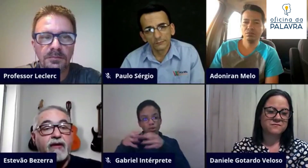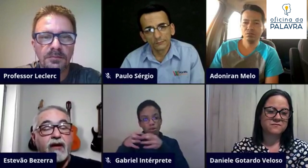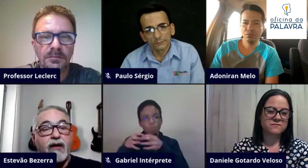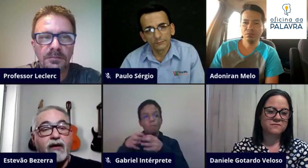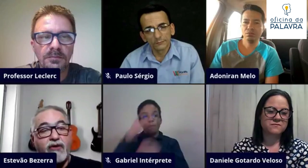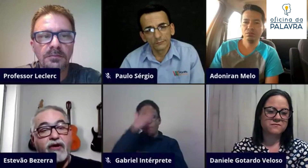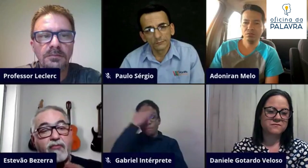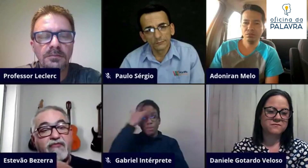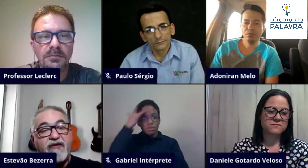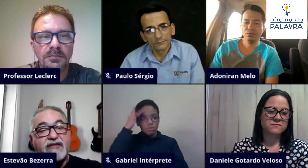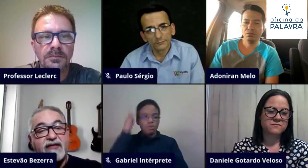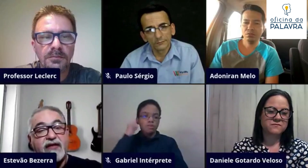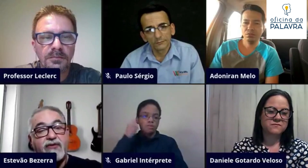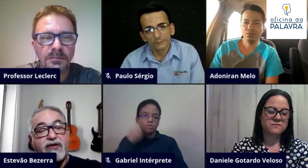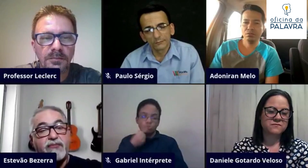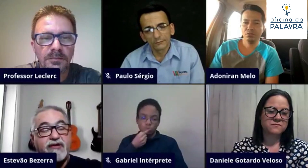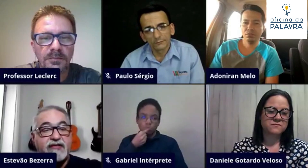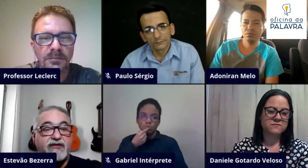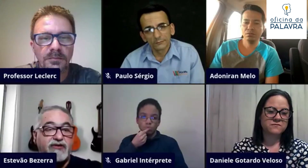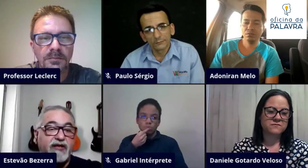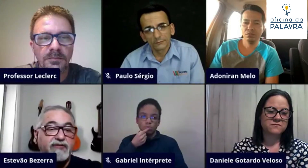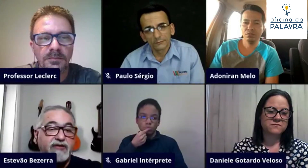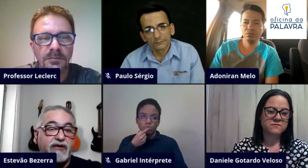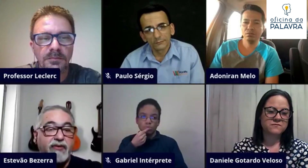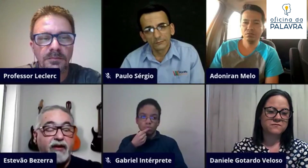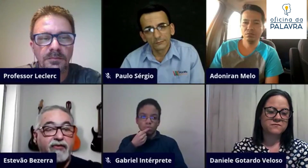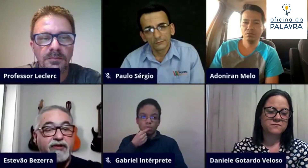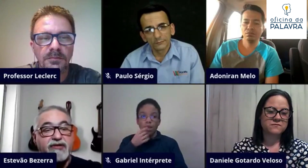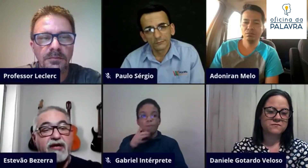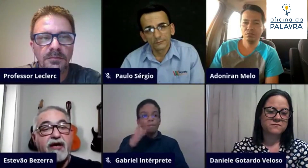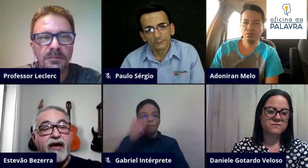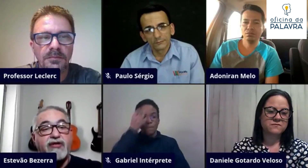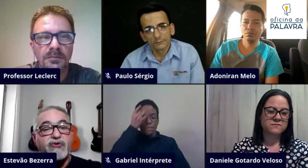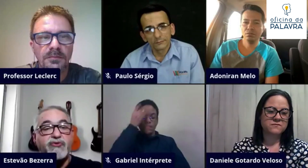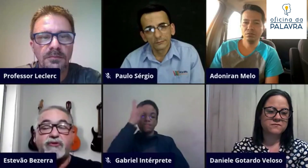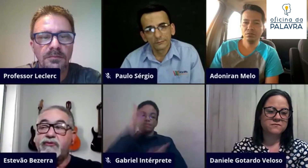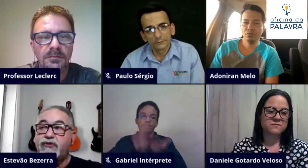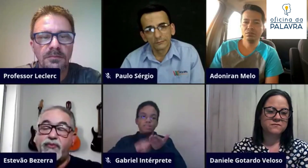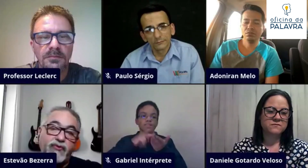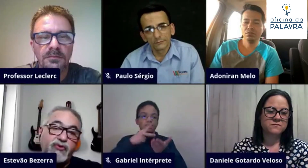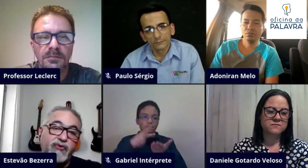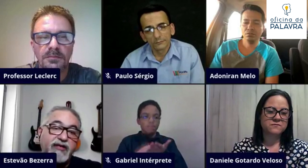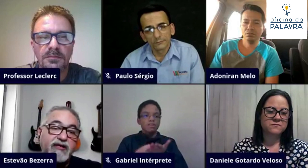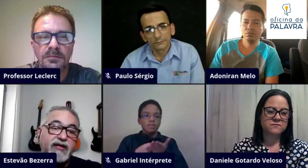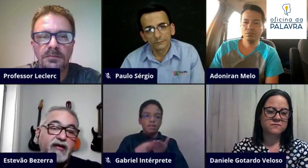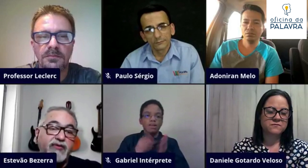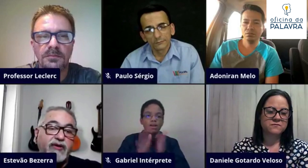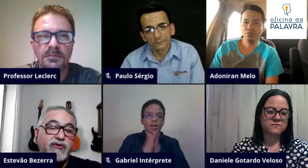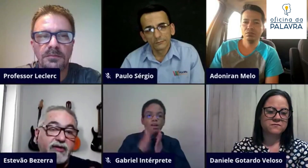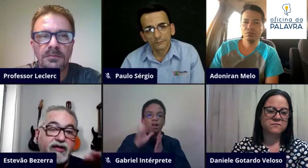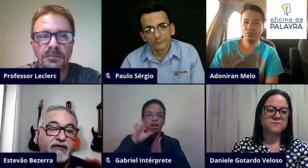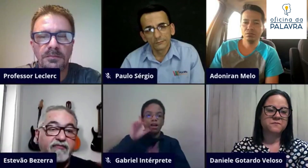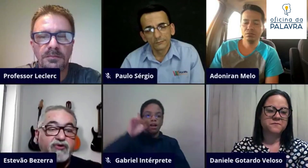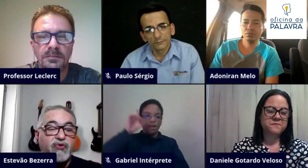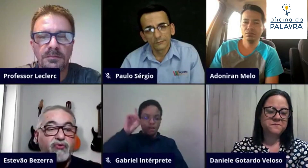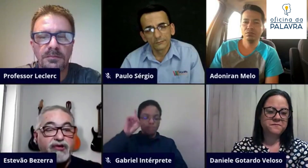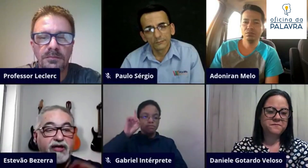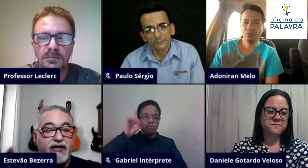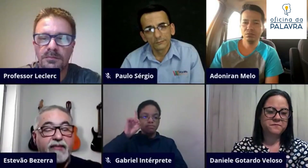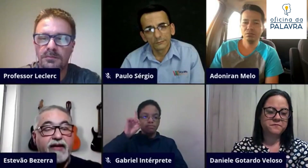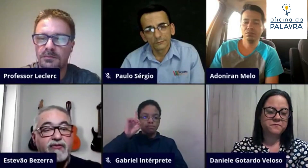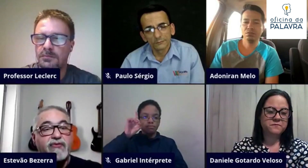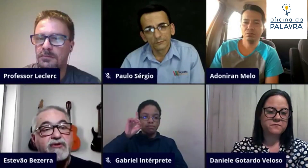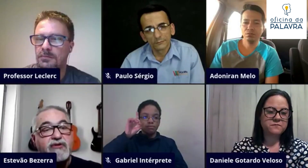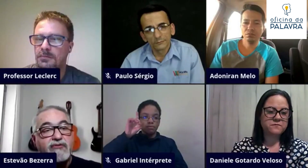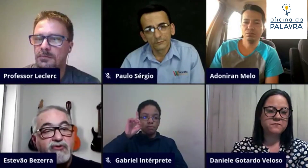né? A Glória, como facilitadora de processo de tradução, e a Lois ajudam, e o consultor exegético ajuda, mas quem discute,